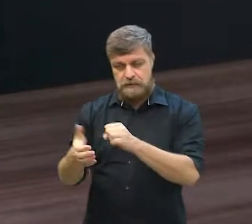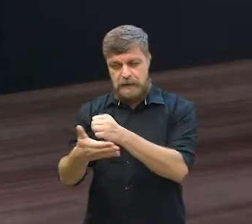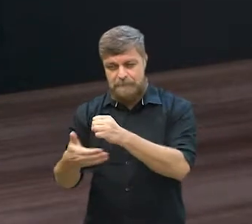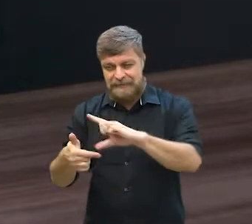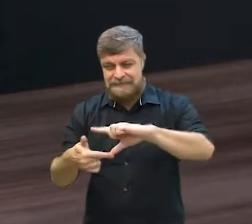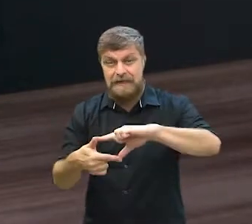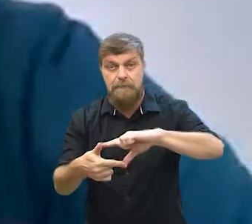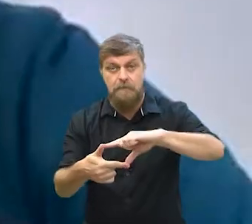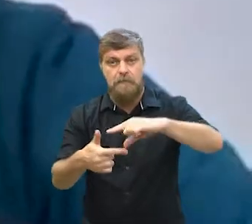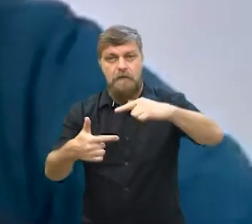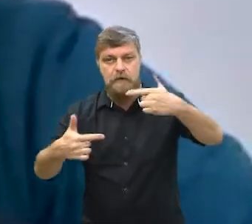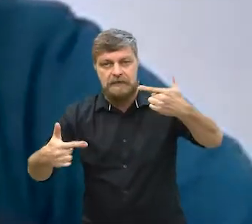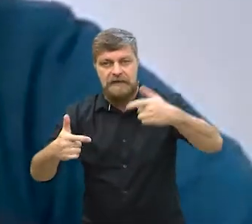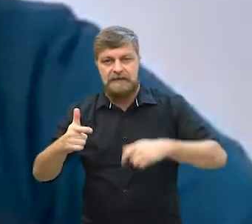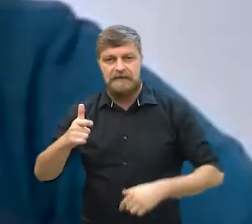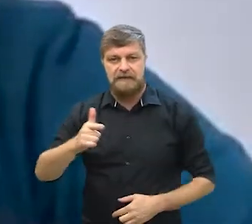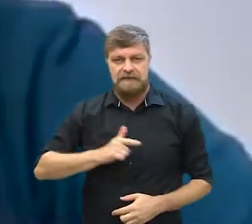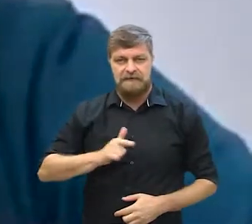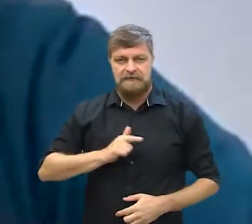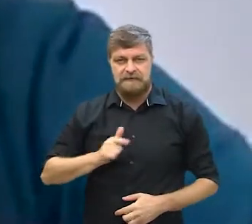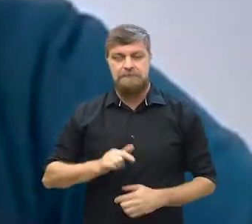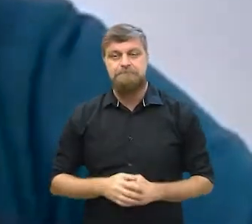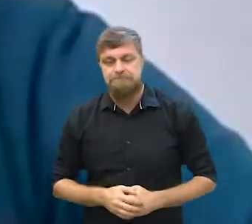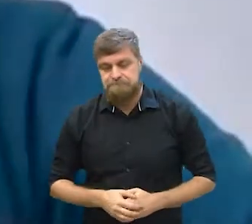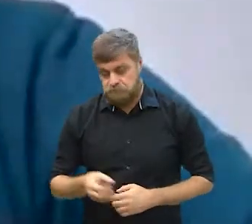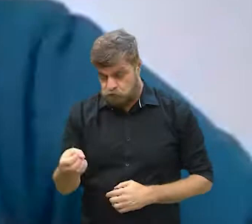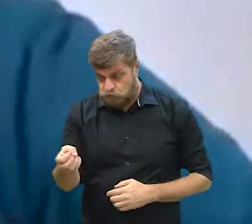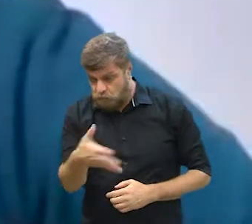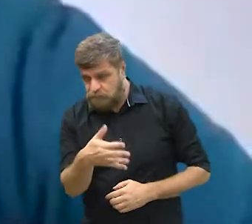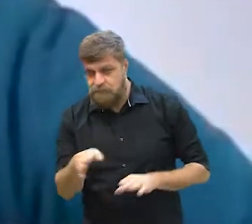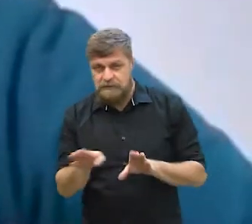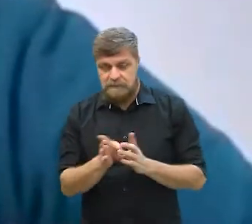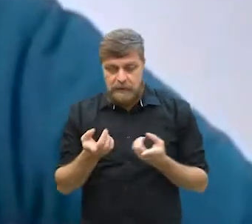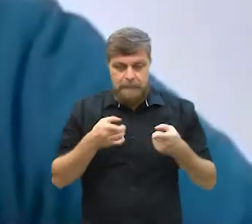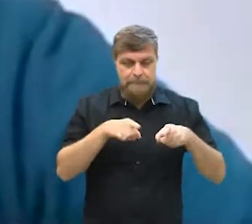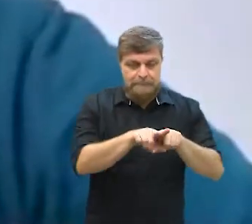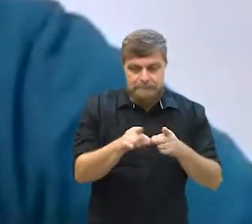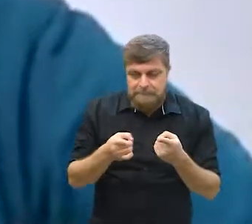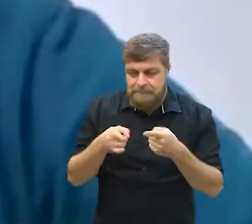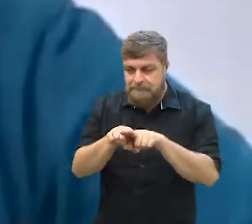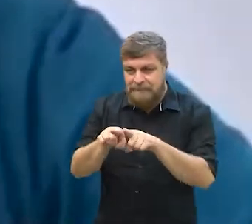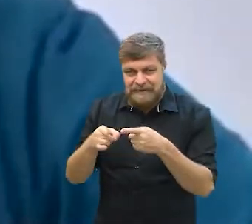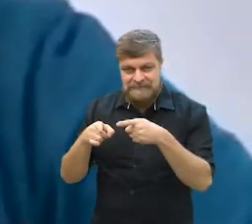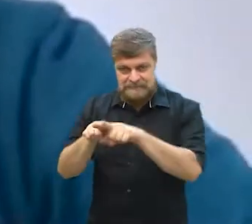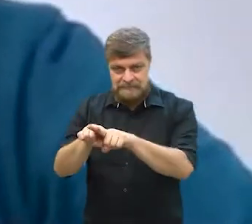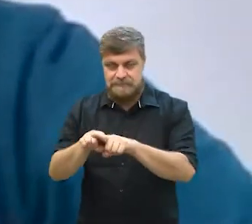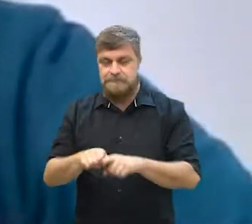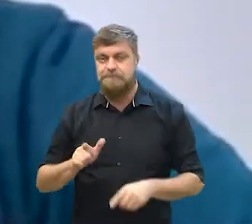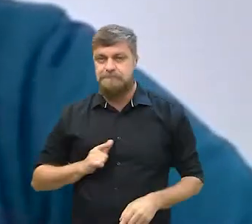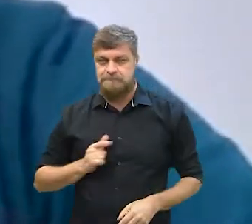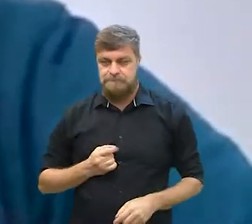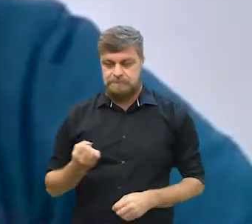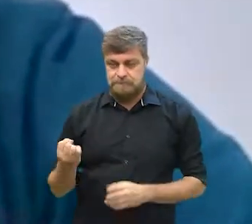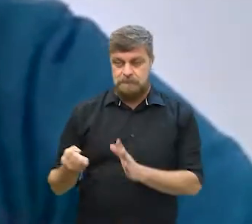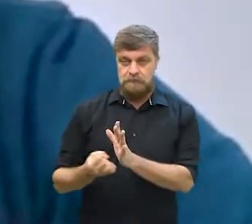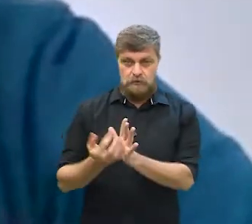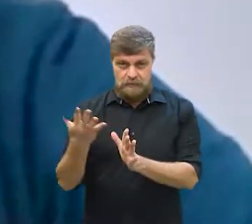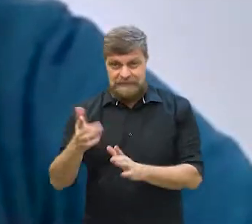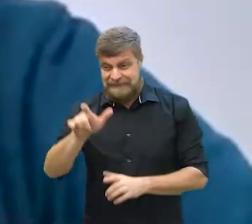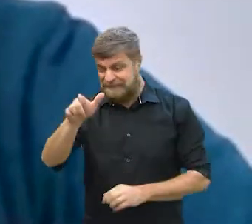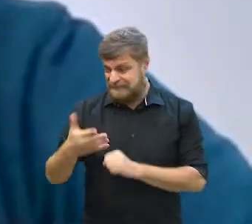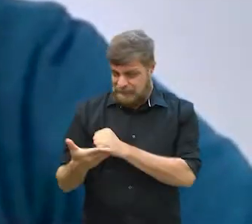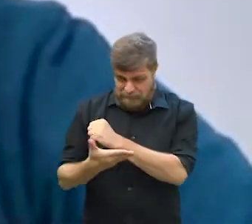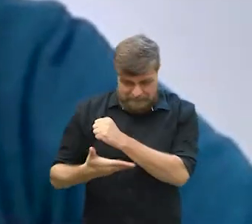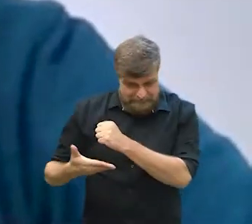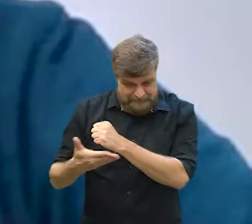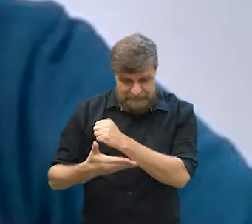né, moderna, com as últimas versões. Fizemos algumas parcerias interessantes com alguns parceiros, né, também que